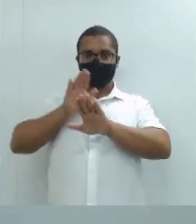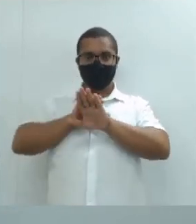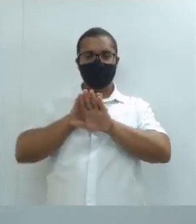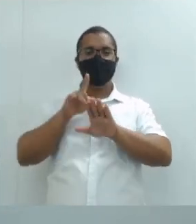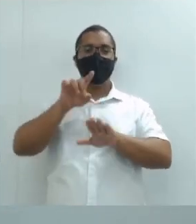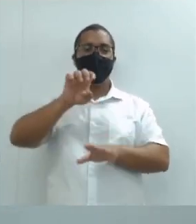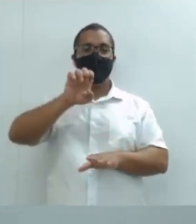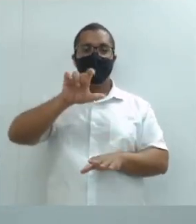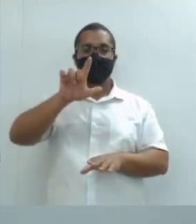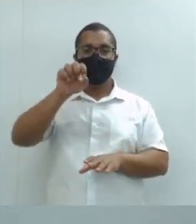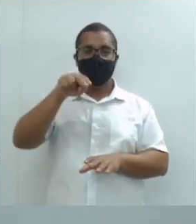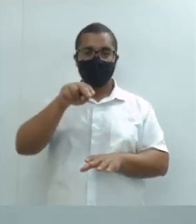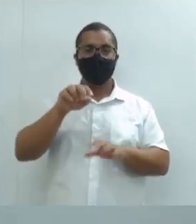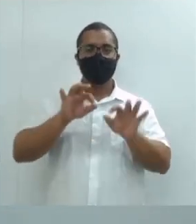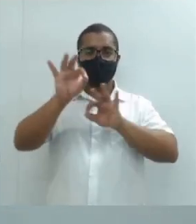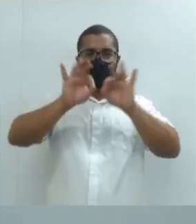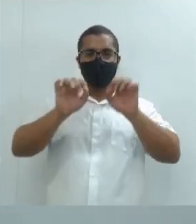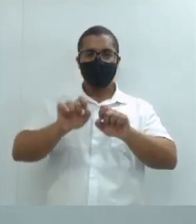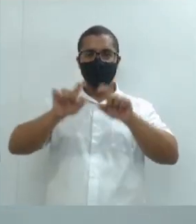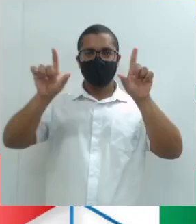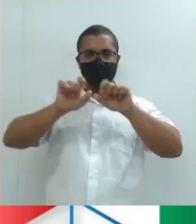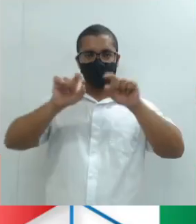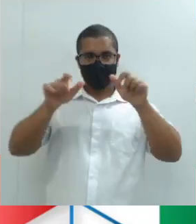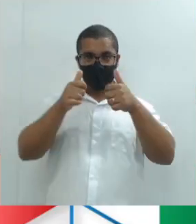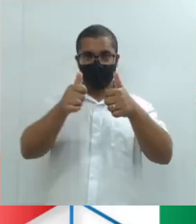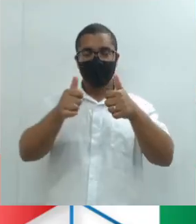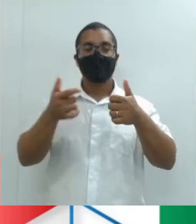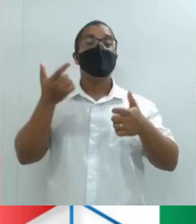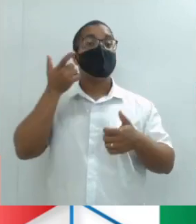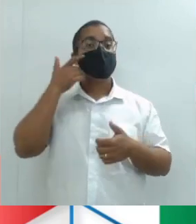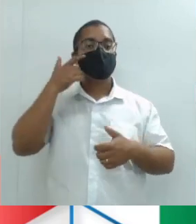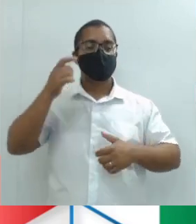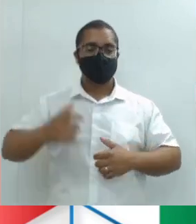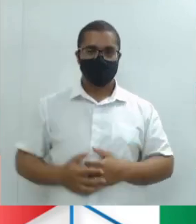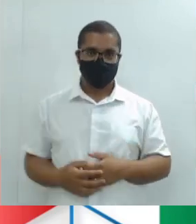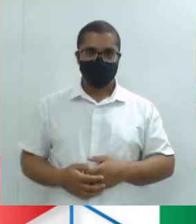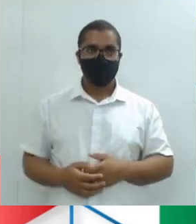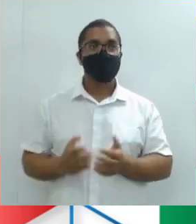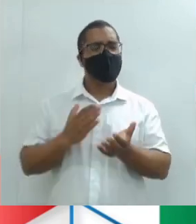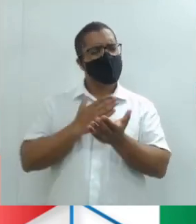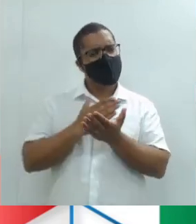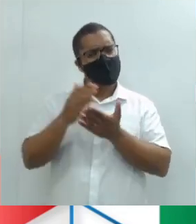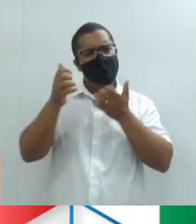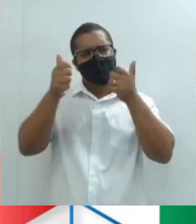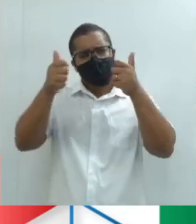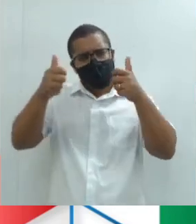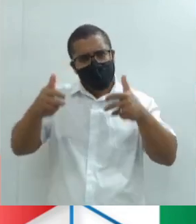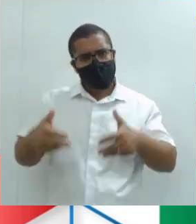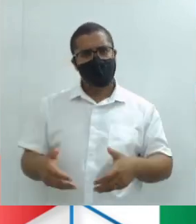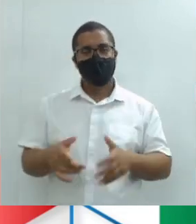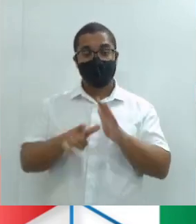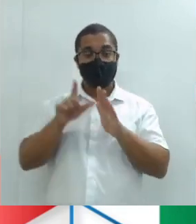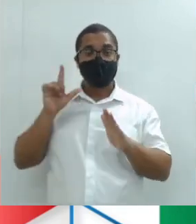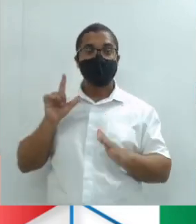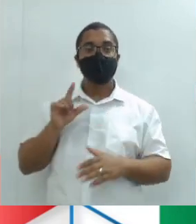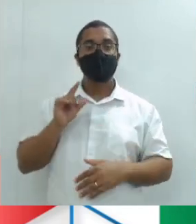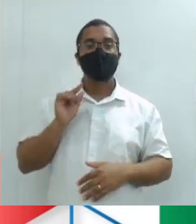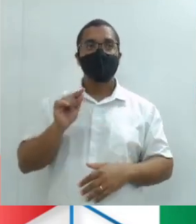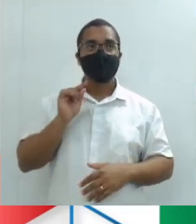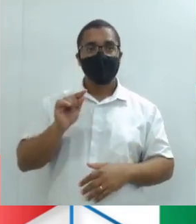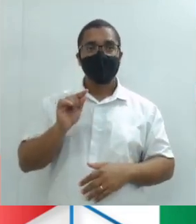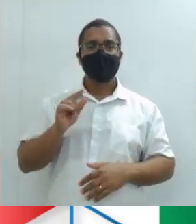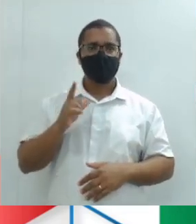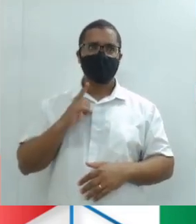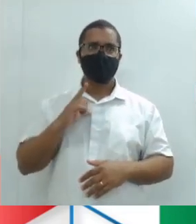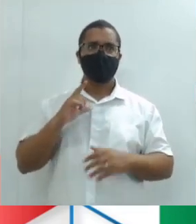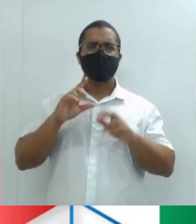para vocês todos esses slides. Vão comigo? Vamos lá para a nossa aula. Vou começar a falar para vocês, antes de entrar no